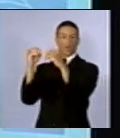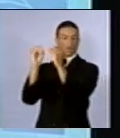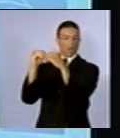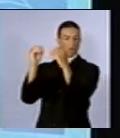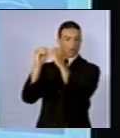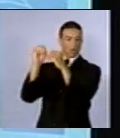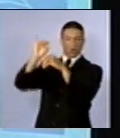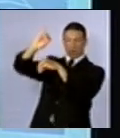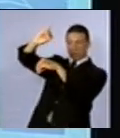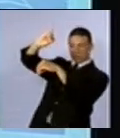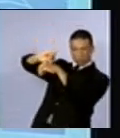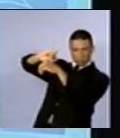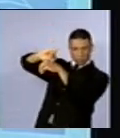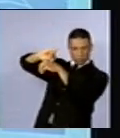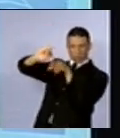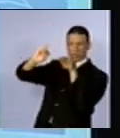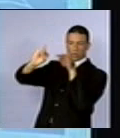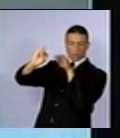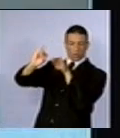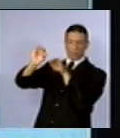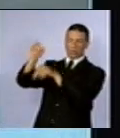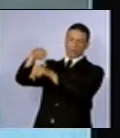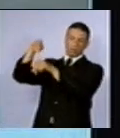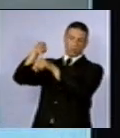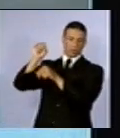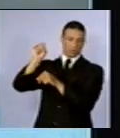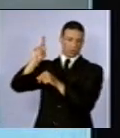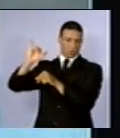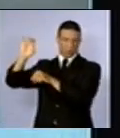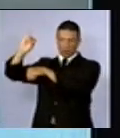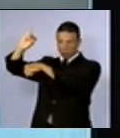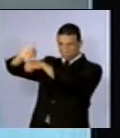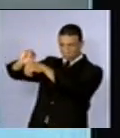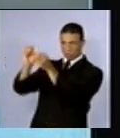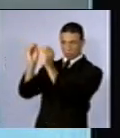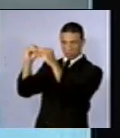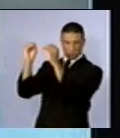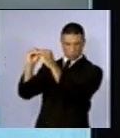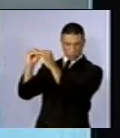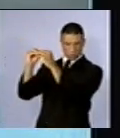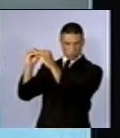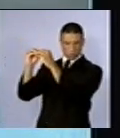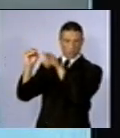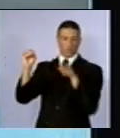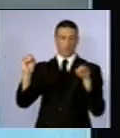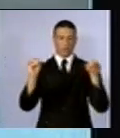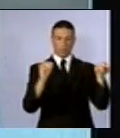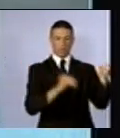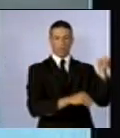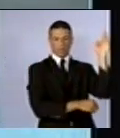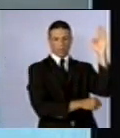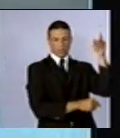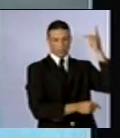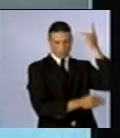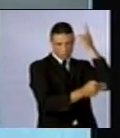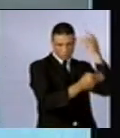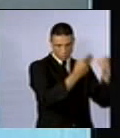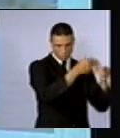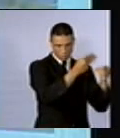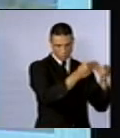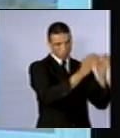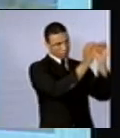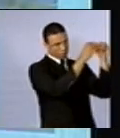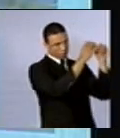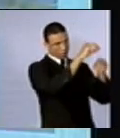um estacionamento de um shopping center na Suíça. E aqui duas linhas ao lado do shopping Cidade Jardim, na cidade de São